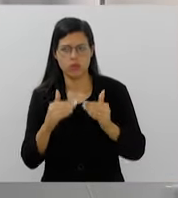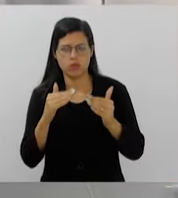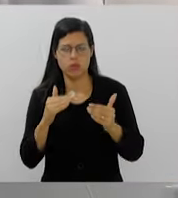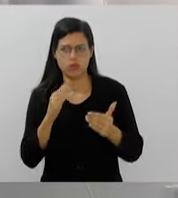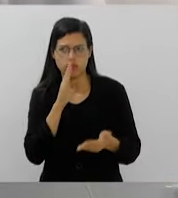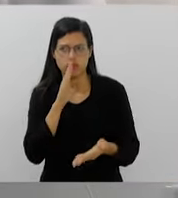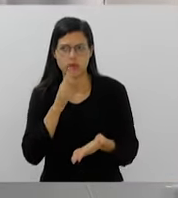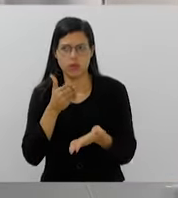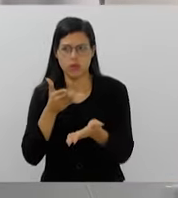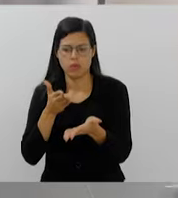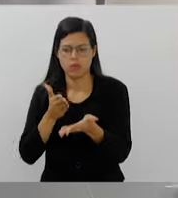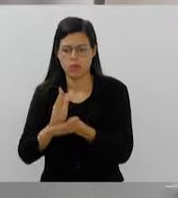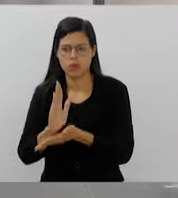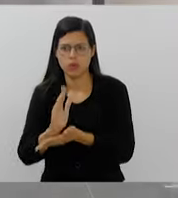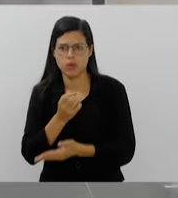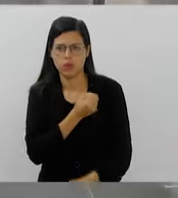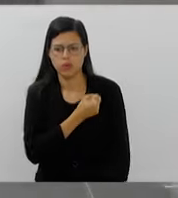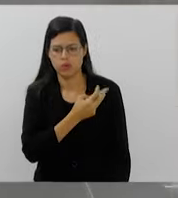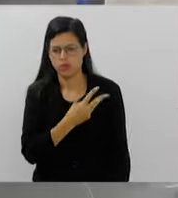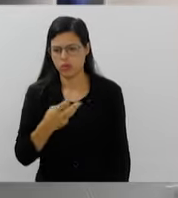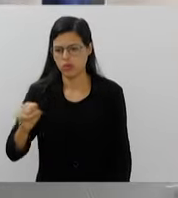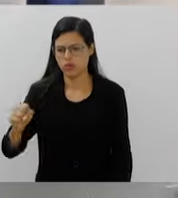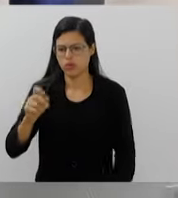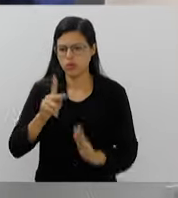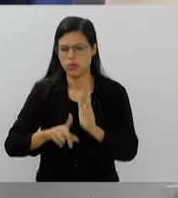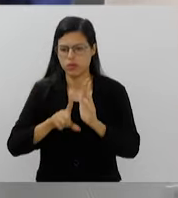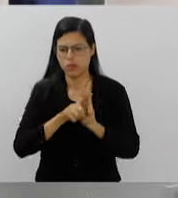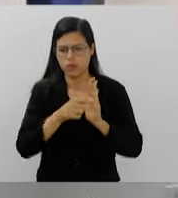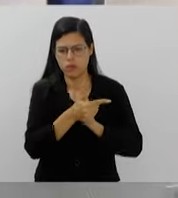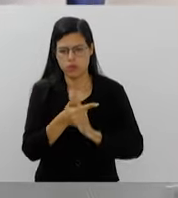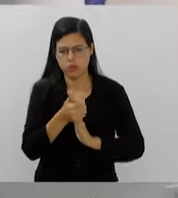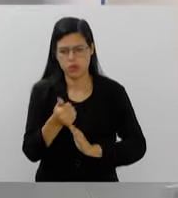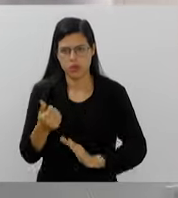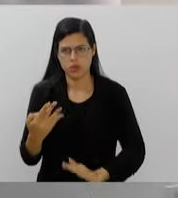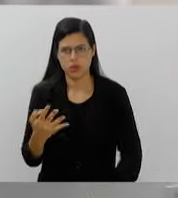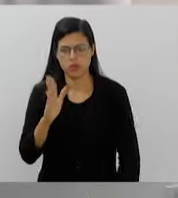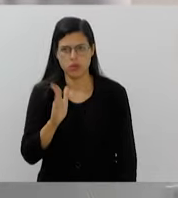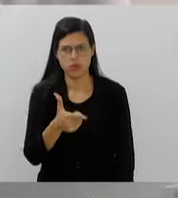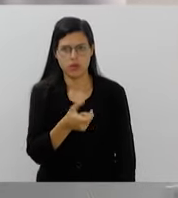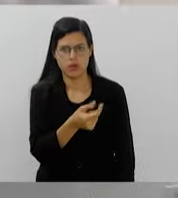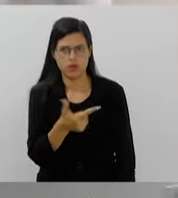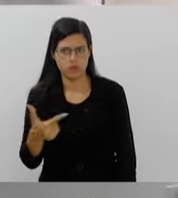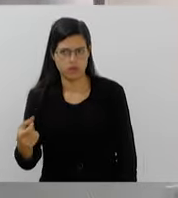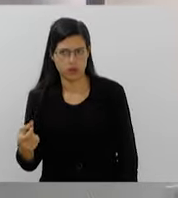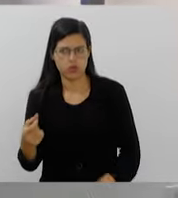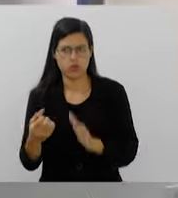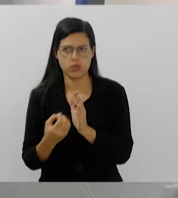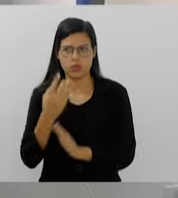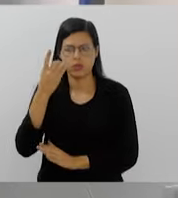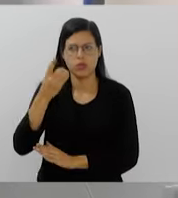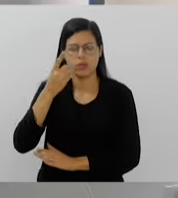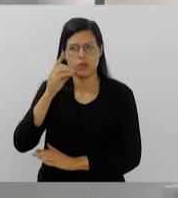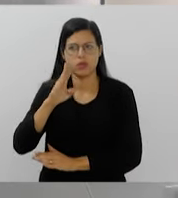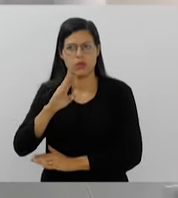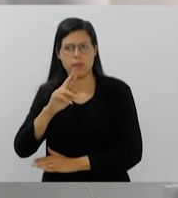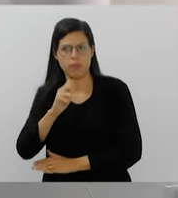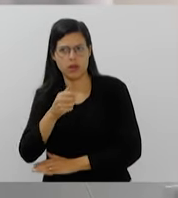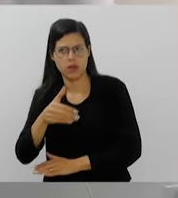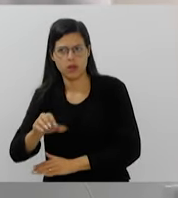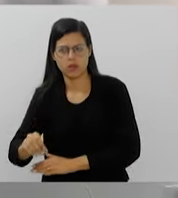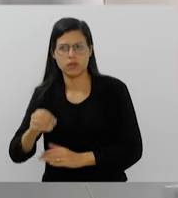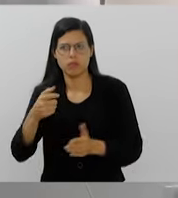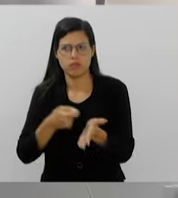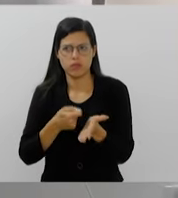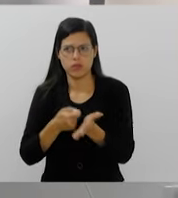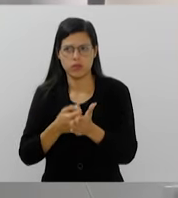estão. Aprovado. 38 da pauta, projeto de lei 2214 de 20, de autoria do deputado Brazão, que dispõe sobre as obrigações das